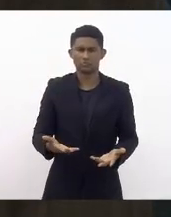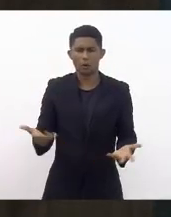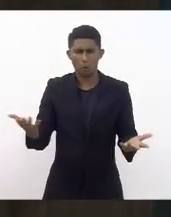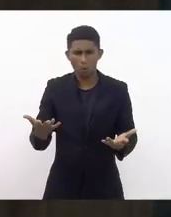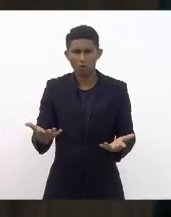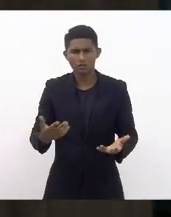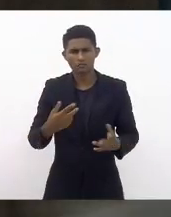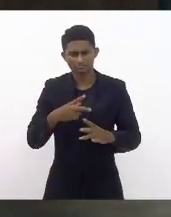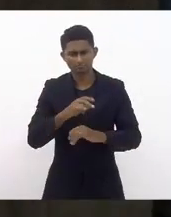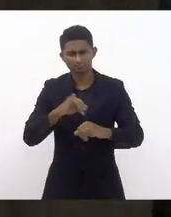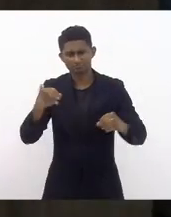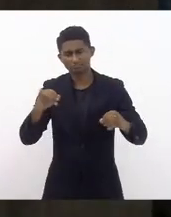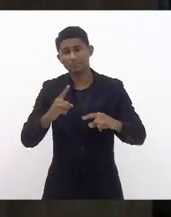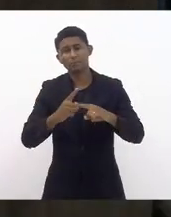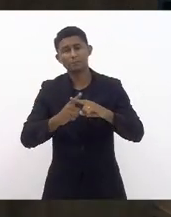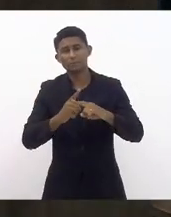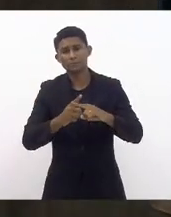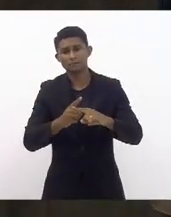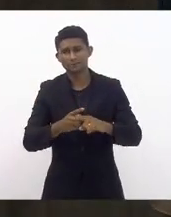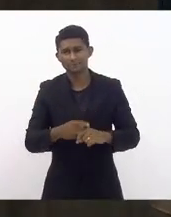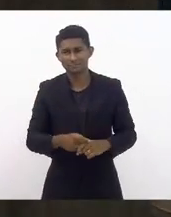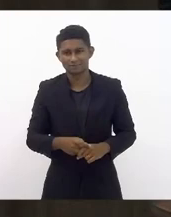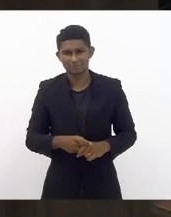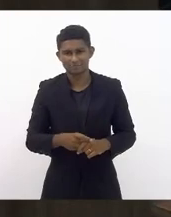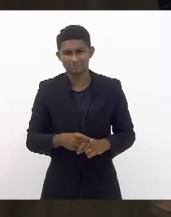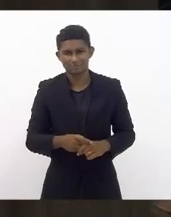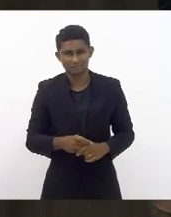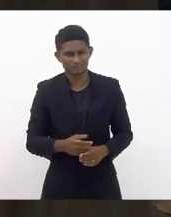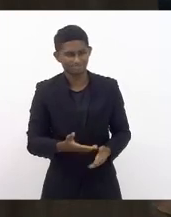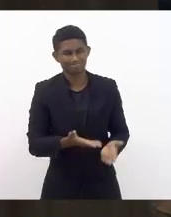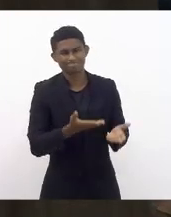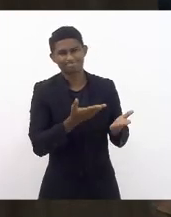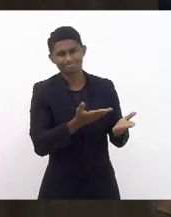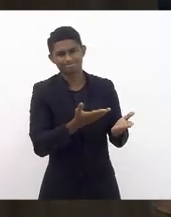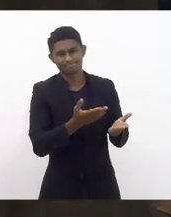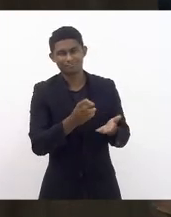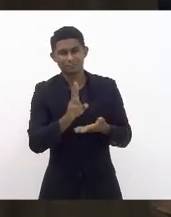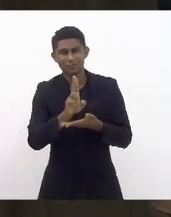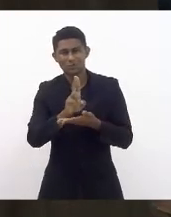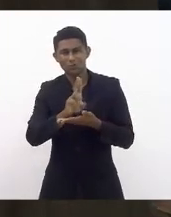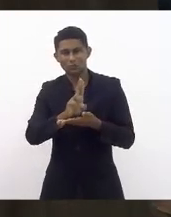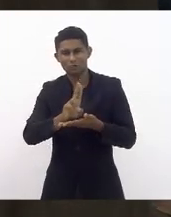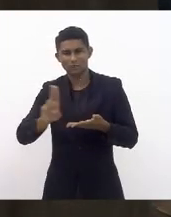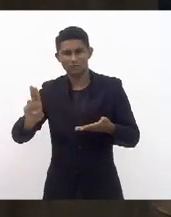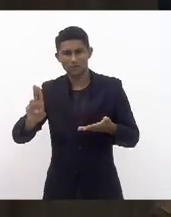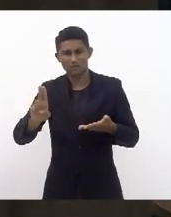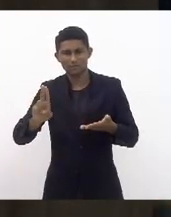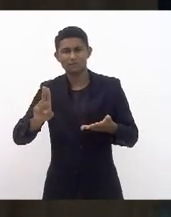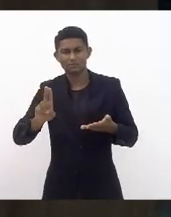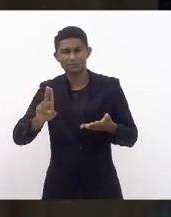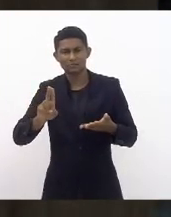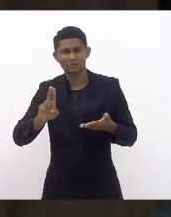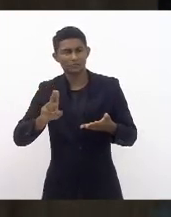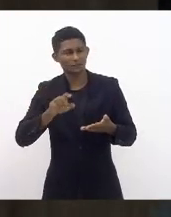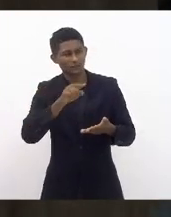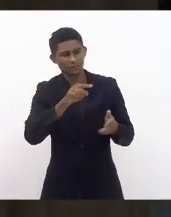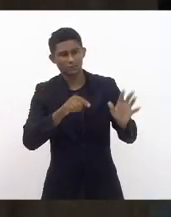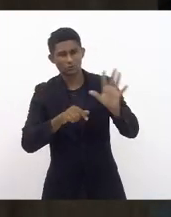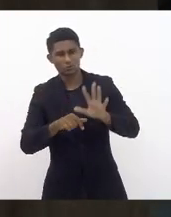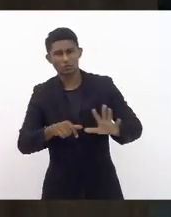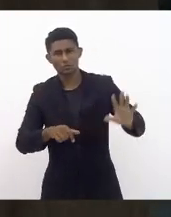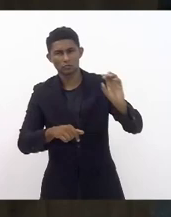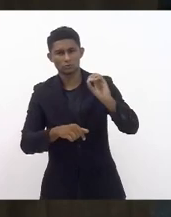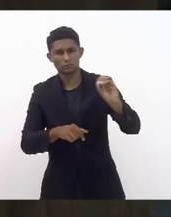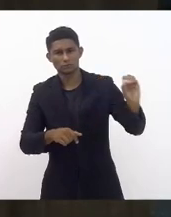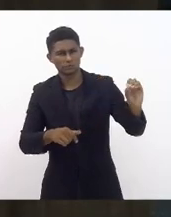As forças em defesa da universidade do Estado da Zona Oeste